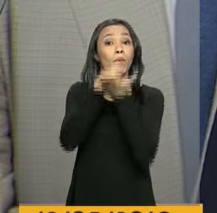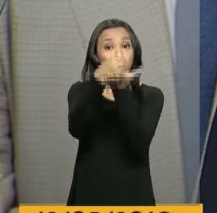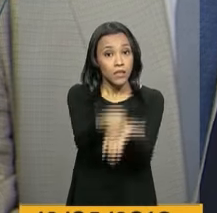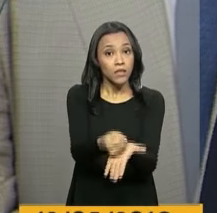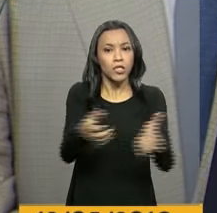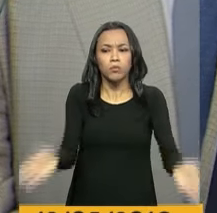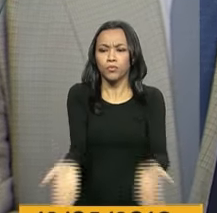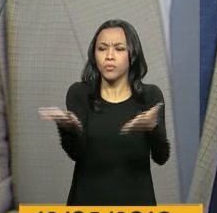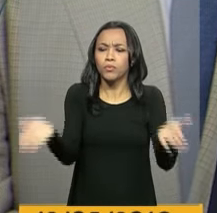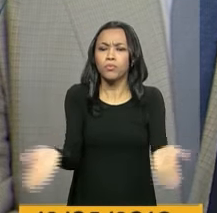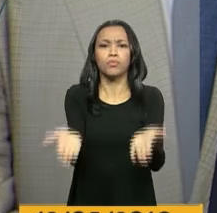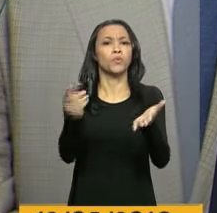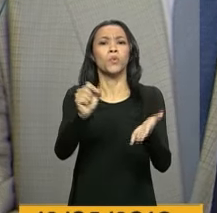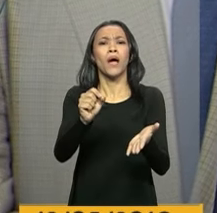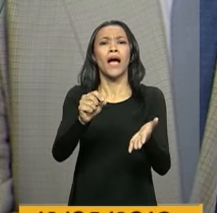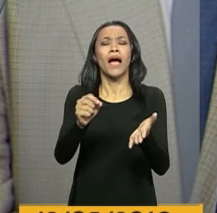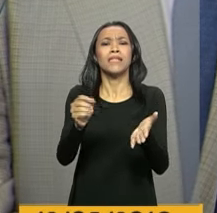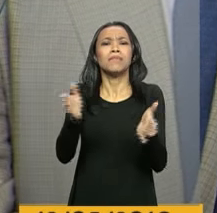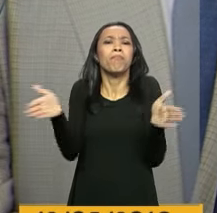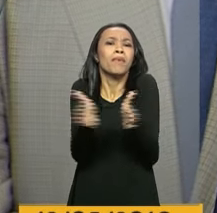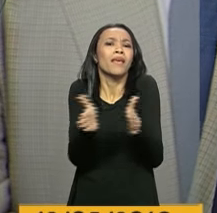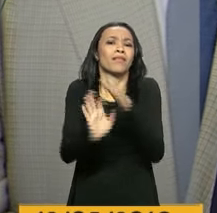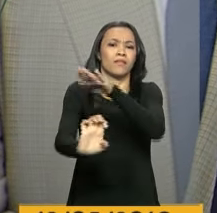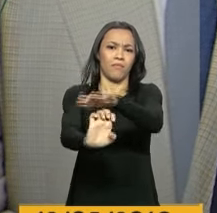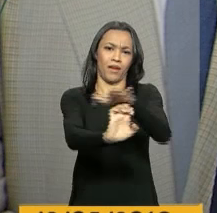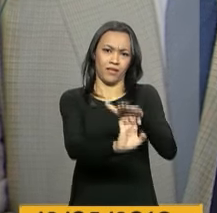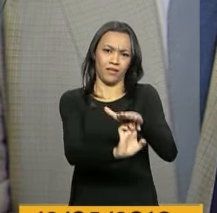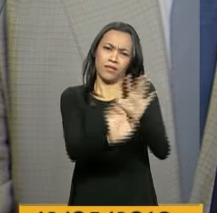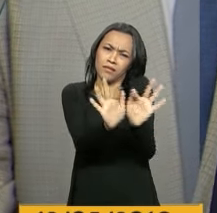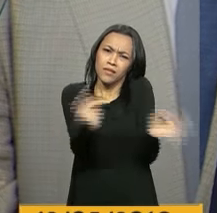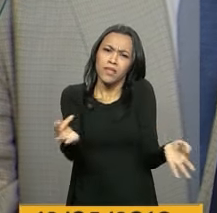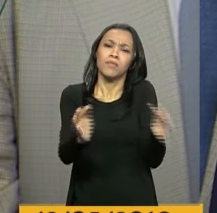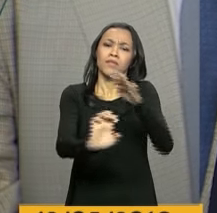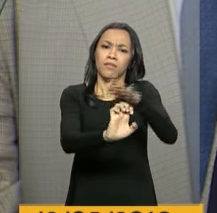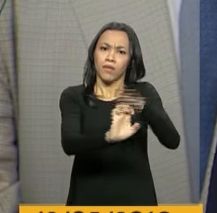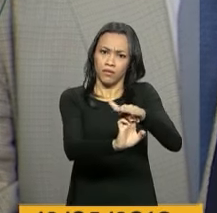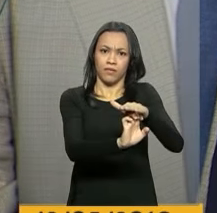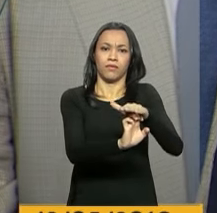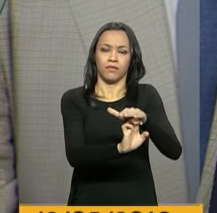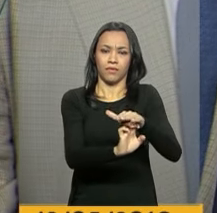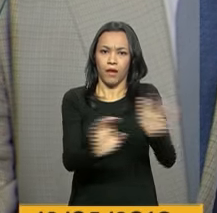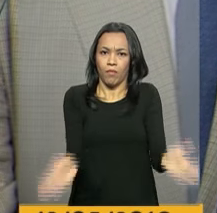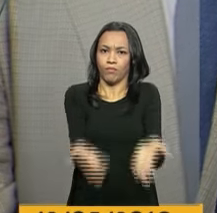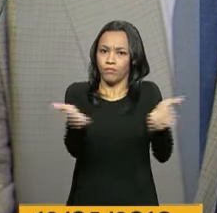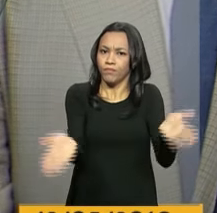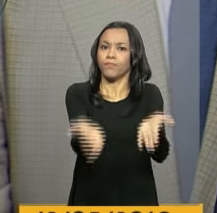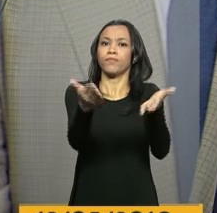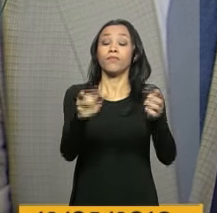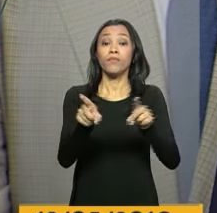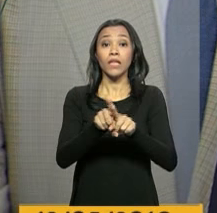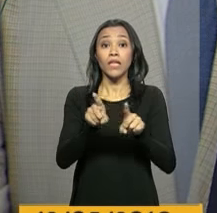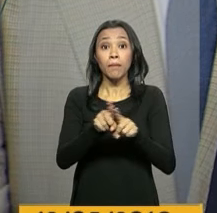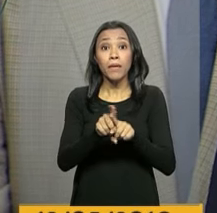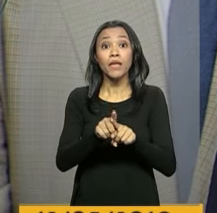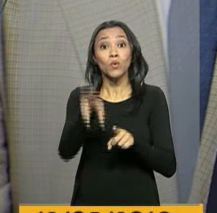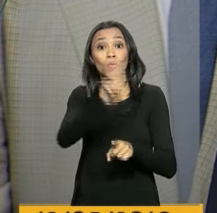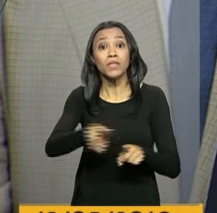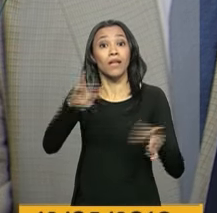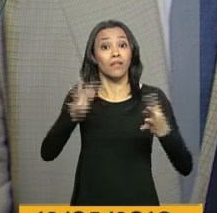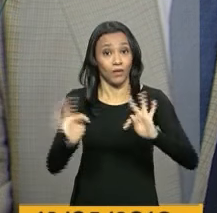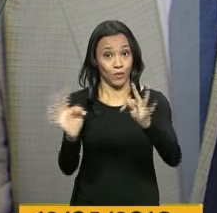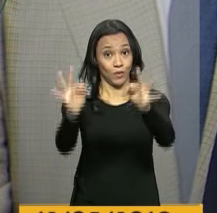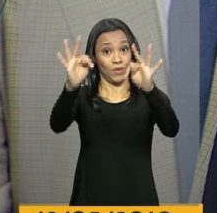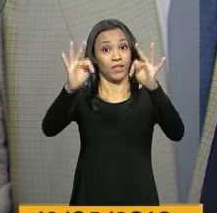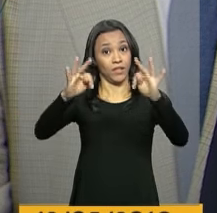incentivando os micros, pequenos e médios empresários. Além de modernizar o país,